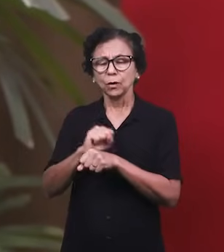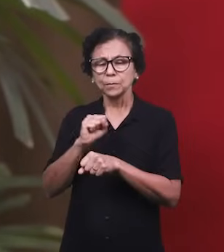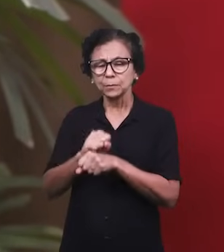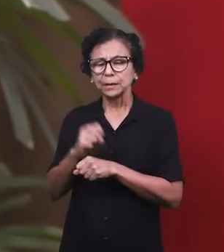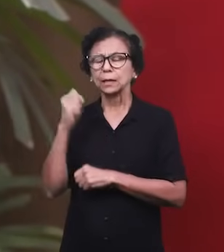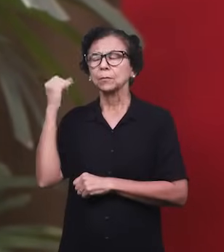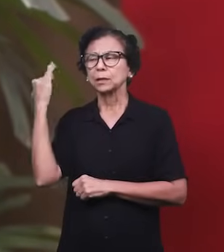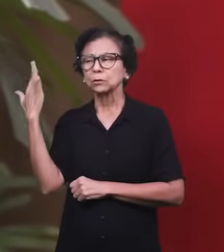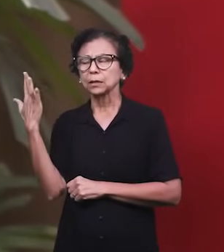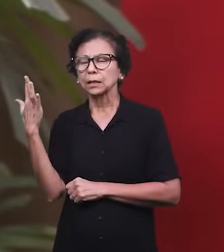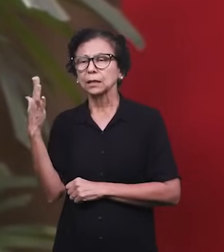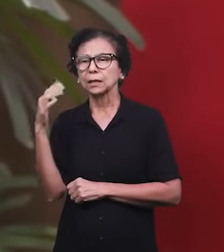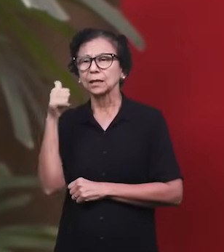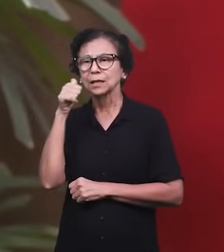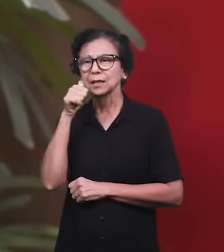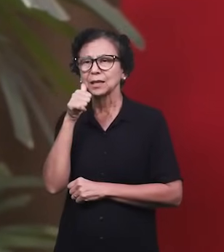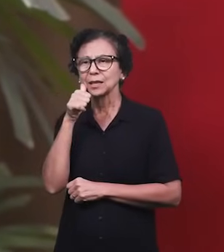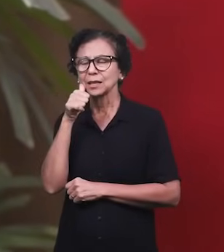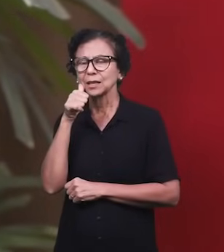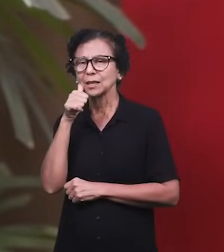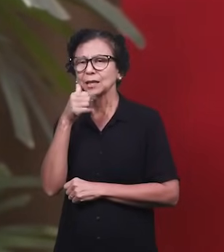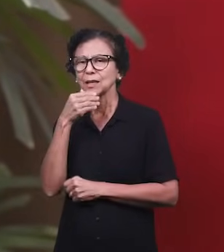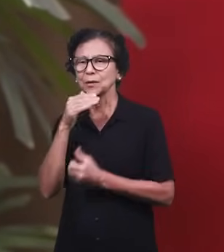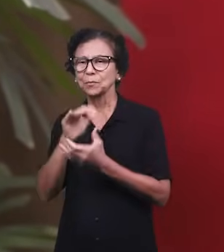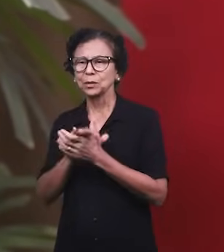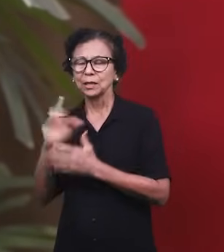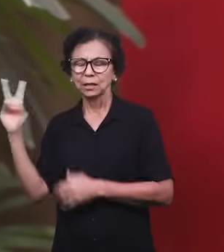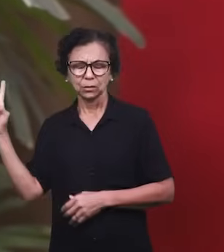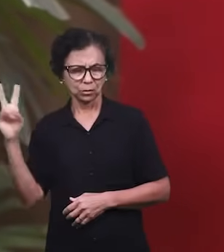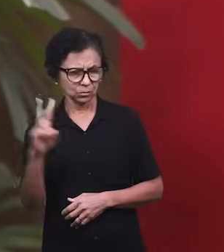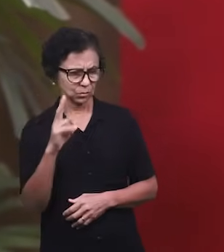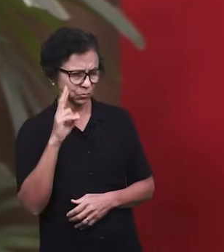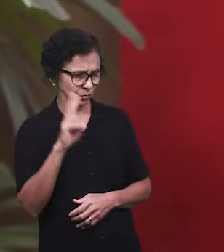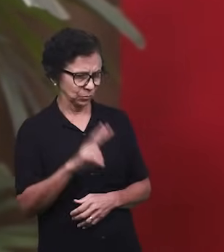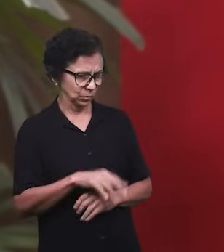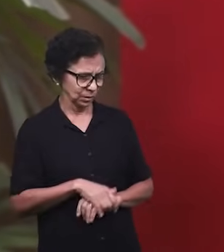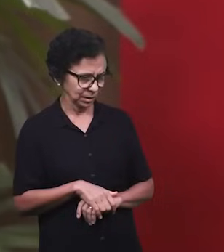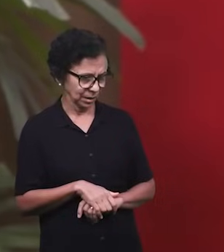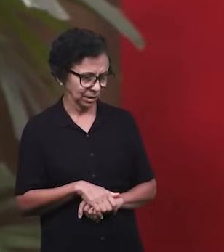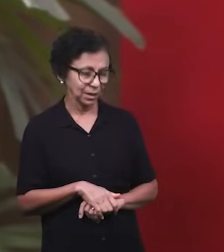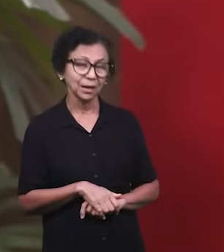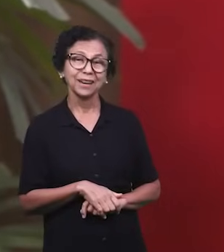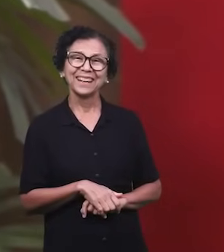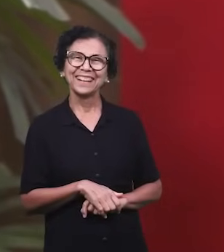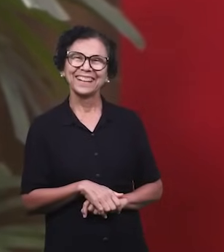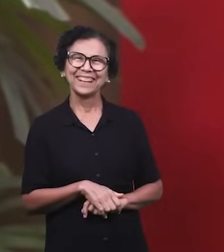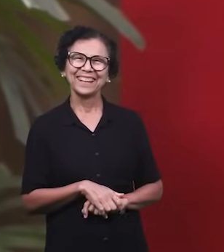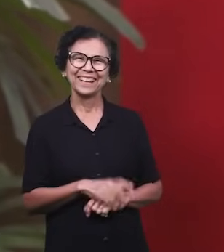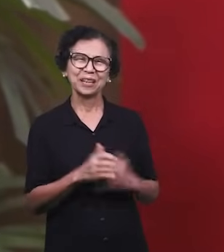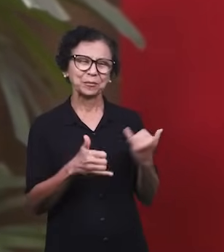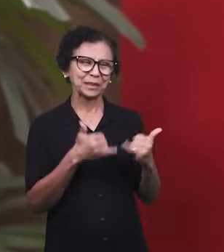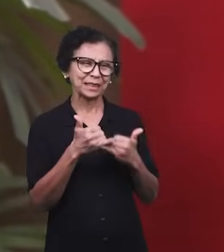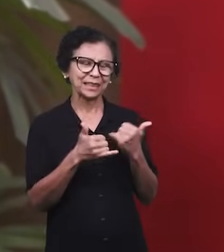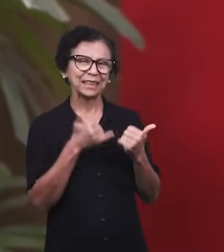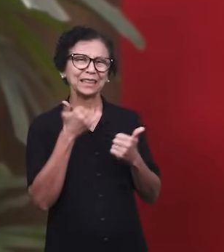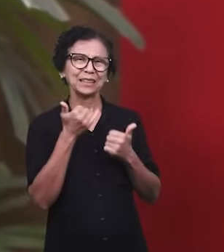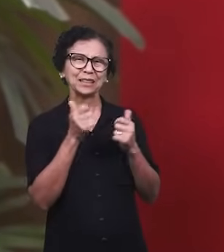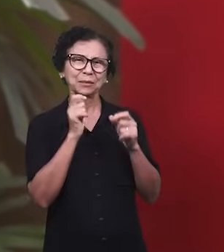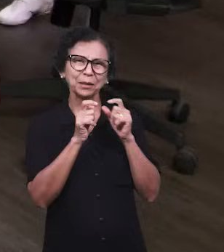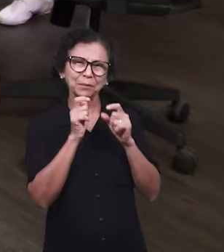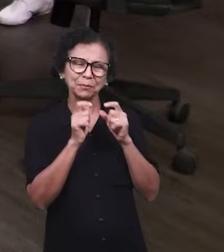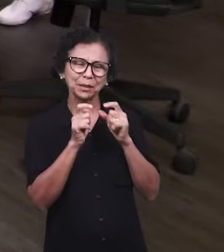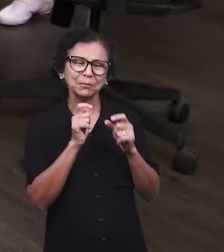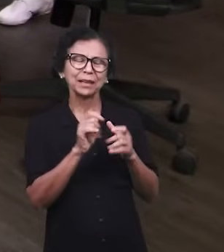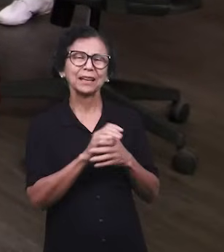barulhozinho lá no berço, fomos lá olhar, estava lá tranquila, brincando e tudo, nunca mais ela teve aquele problema. Glória a Jesus. Então chega um momento que a